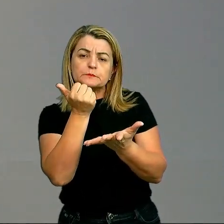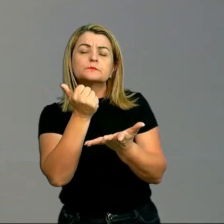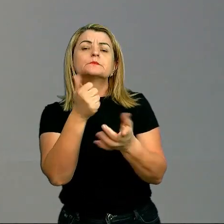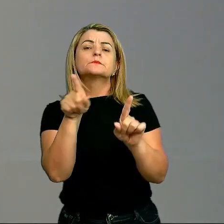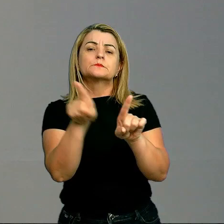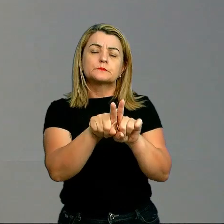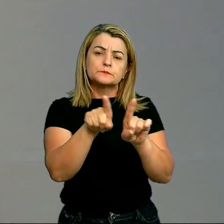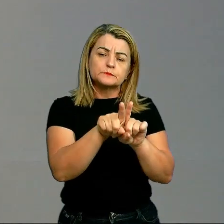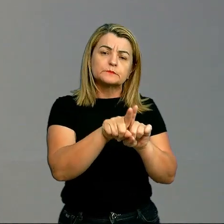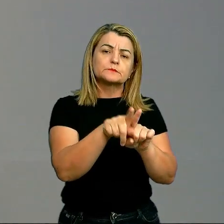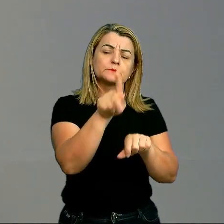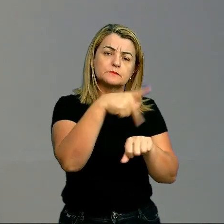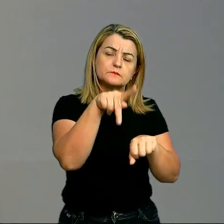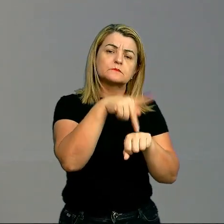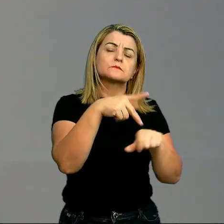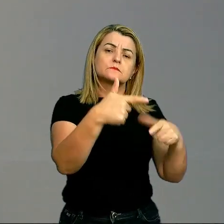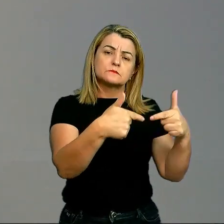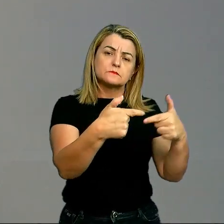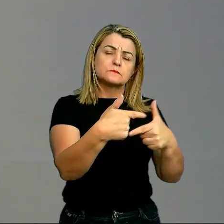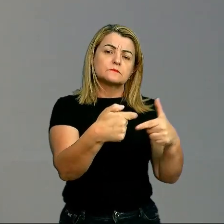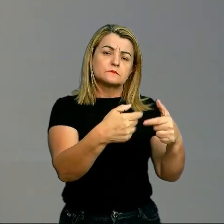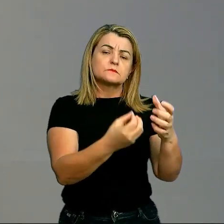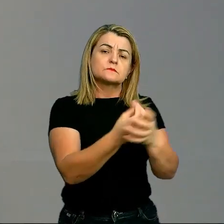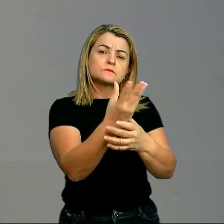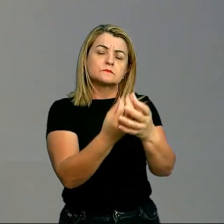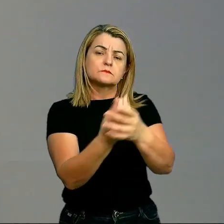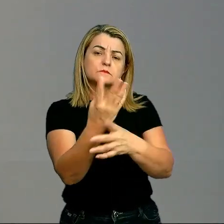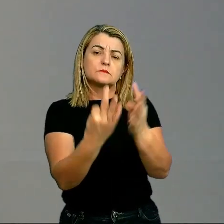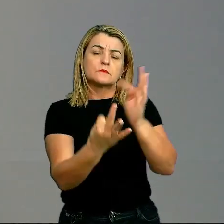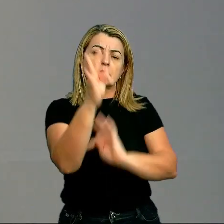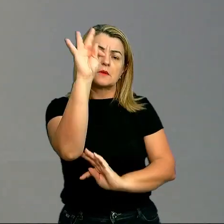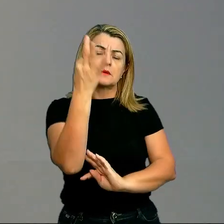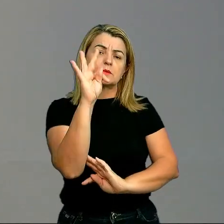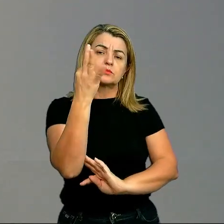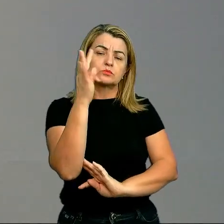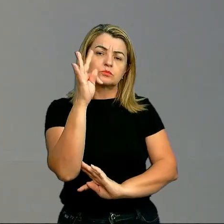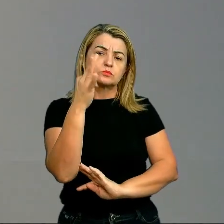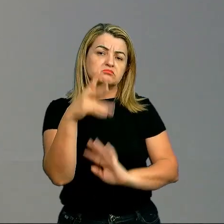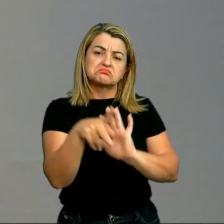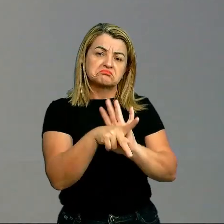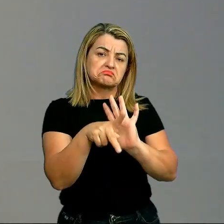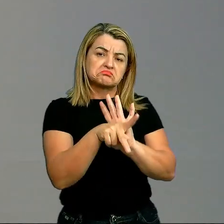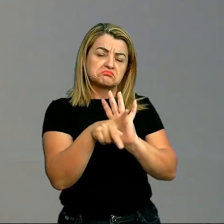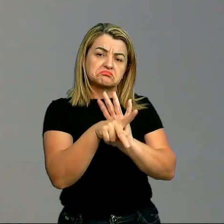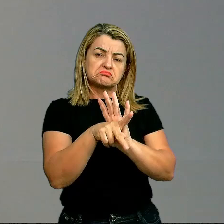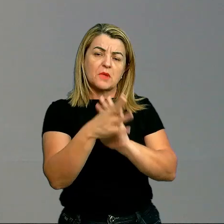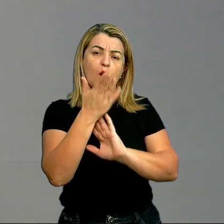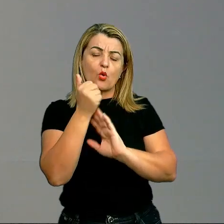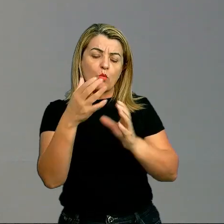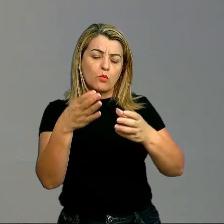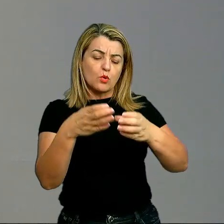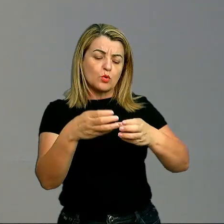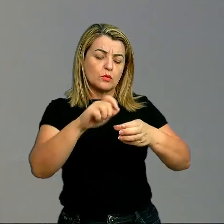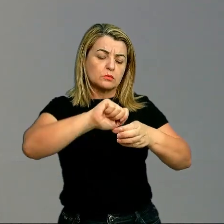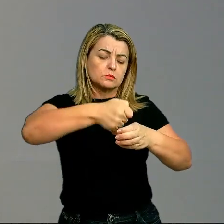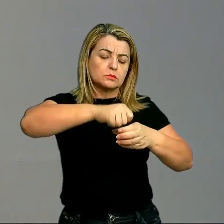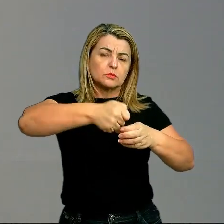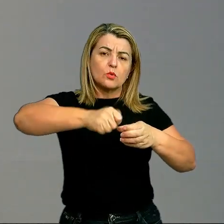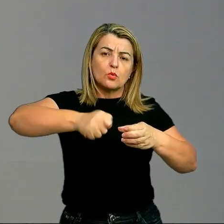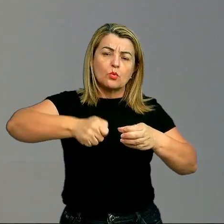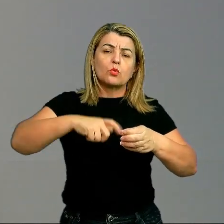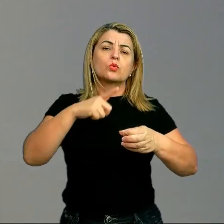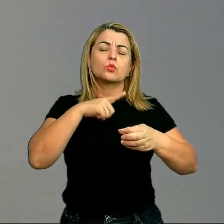os países em guerra, foram criadores de tecnologias, como por exemplo a própria comida enlatada, os refrigerantes, né,